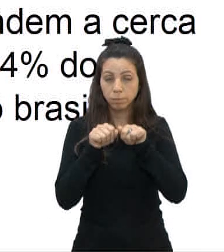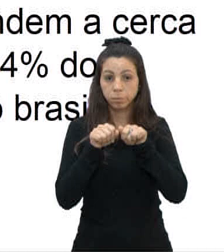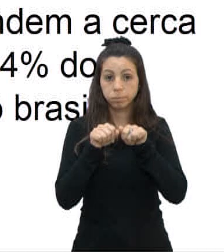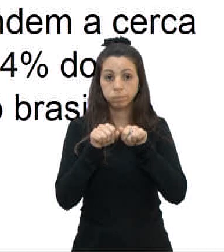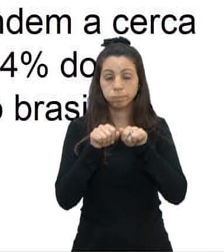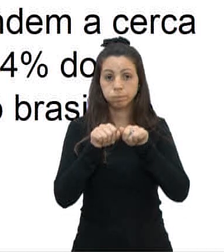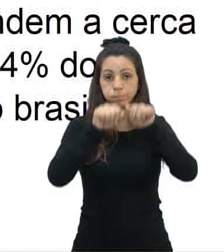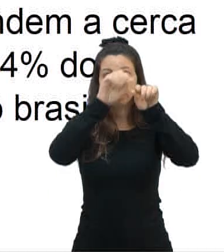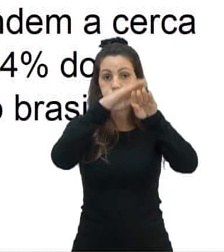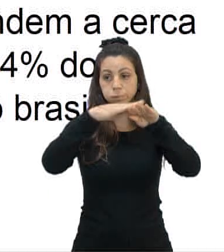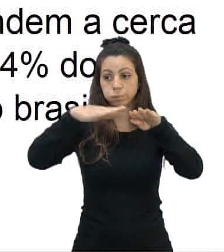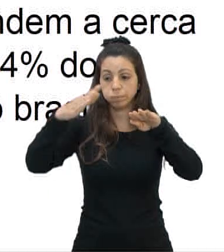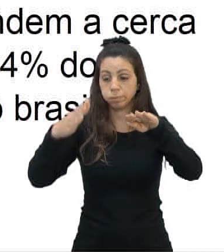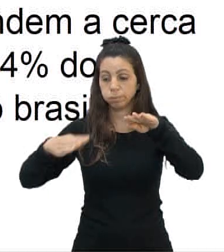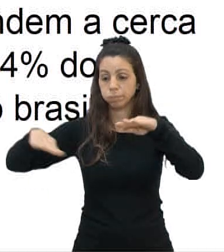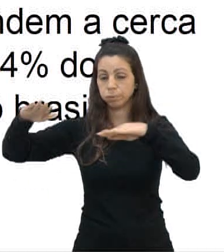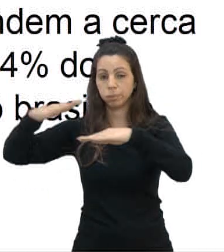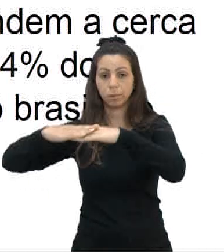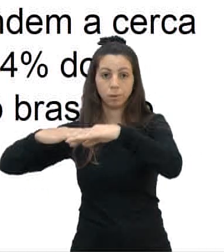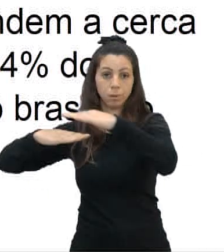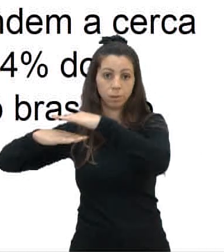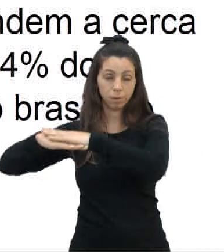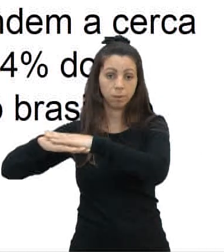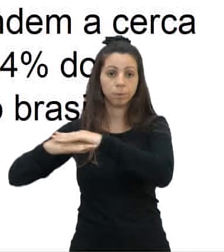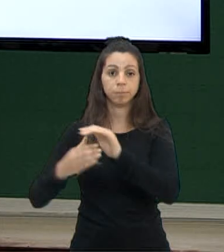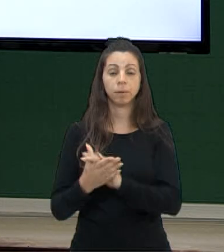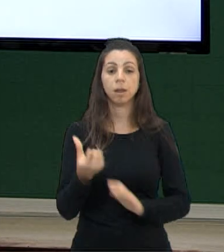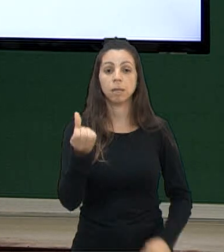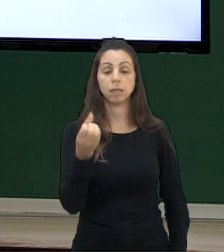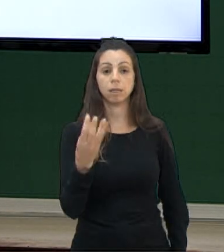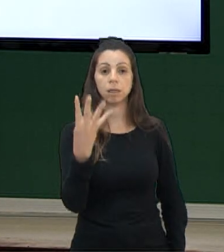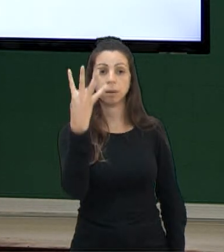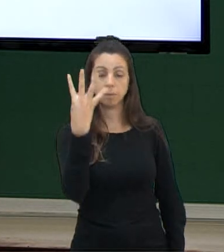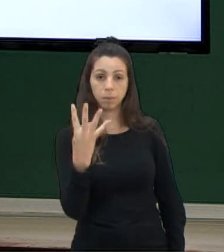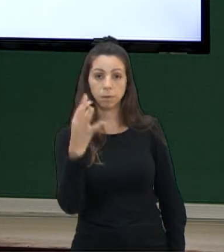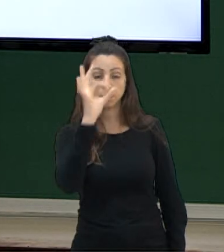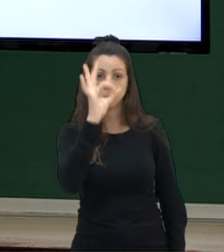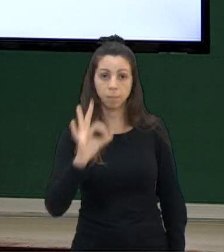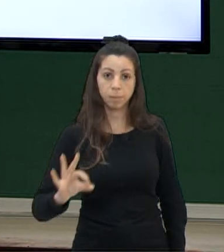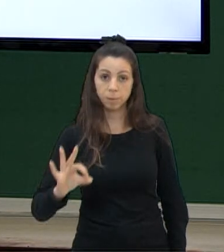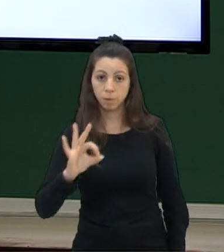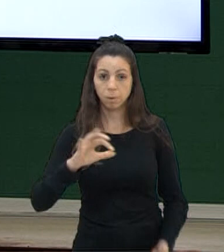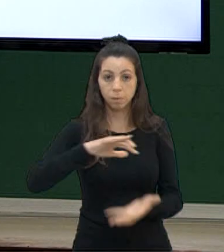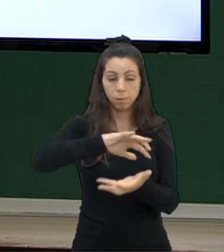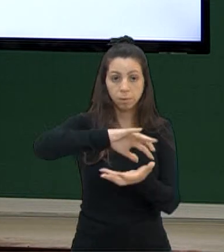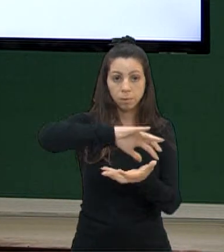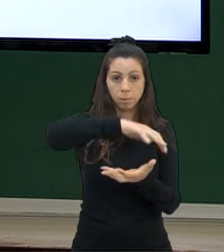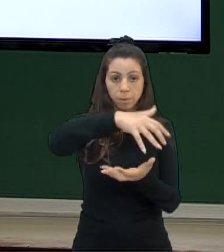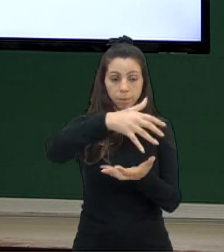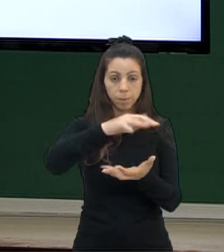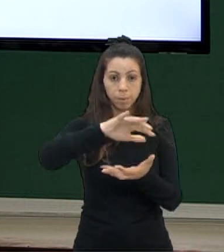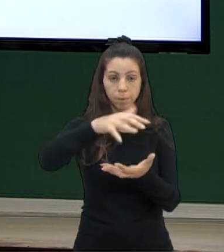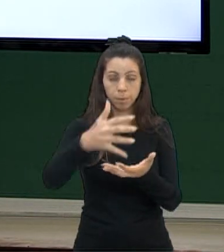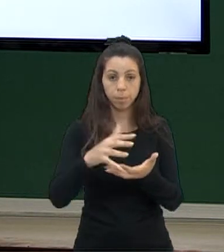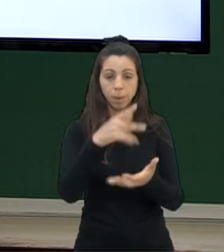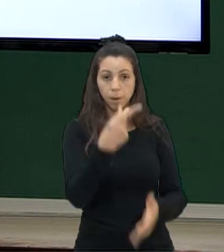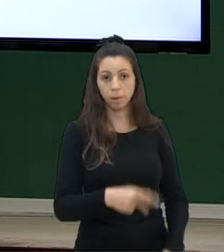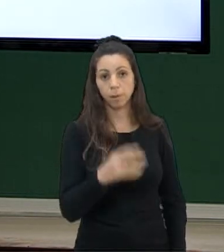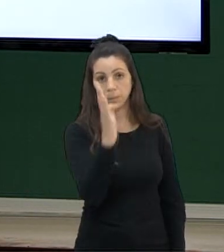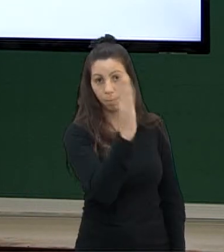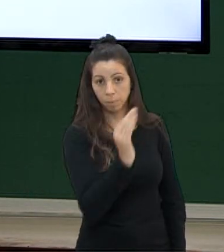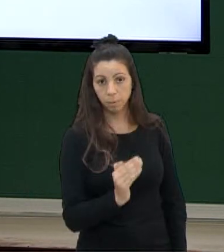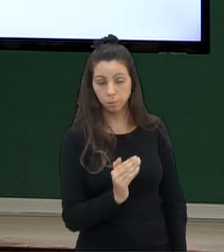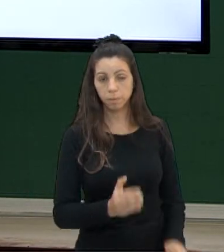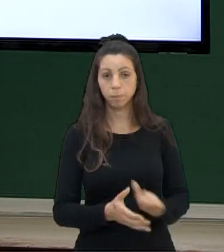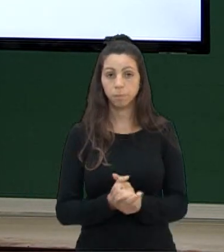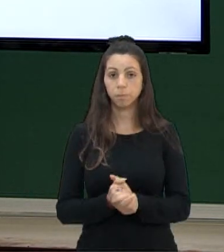a 64% aproximadamente da superfície do nosso país. Então, o nosso país